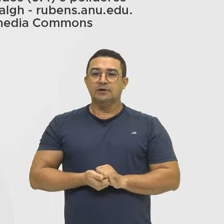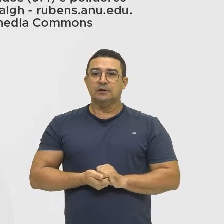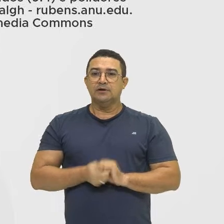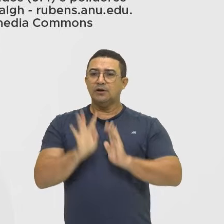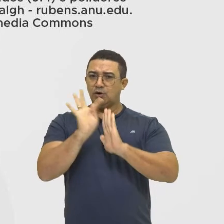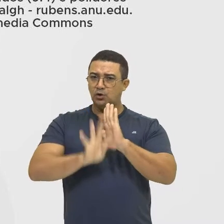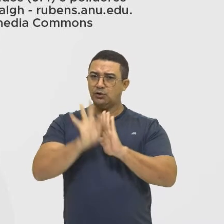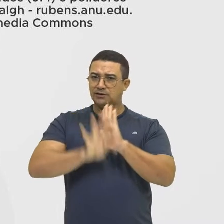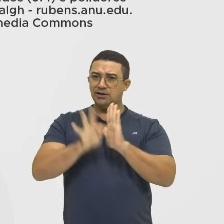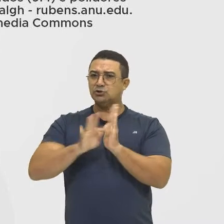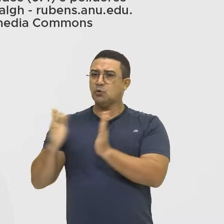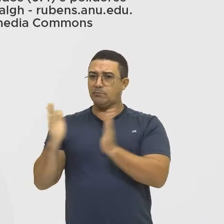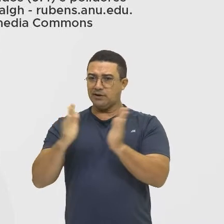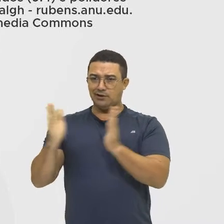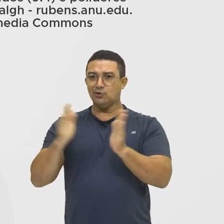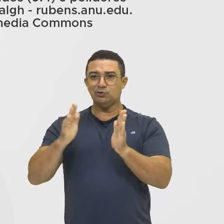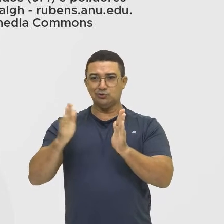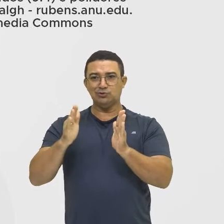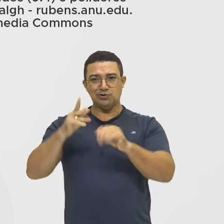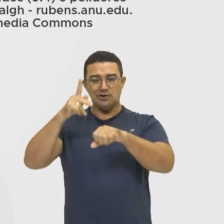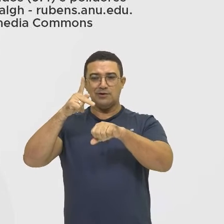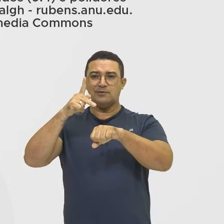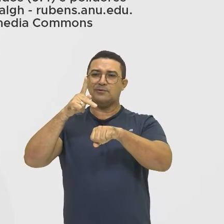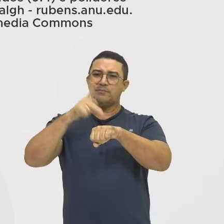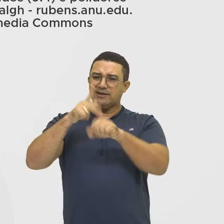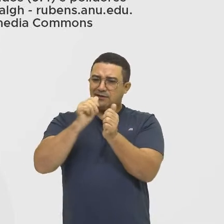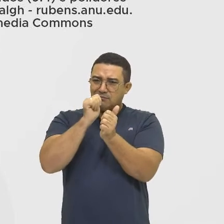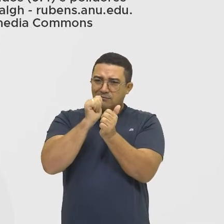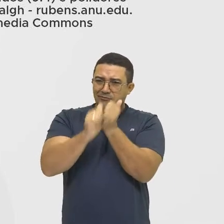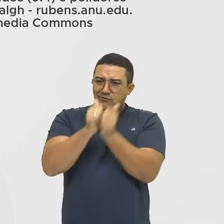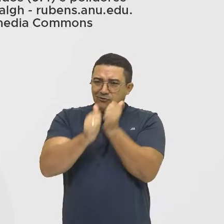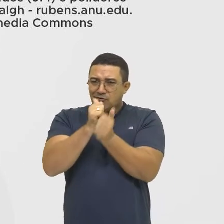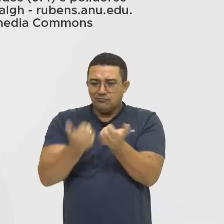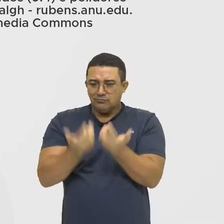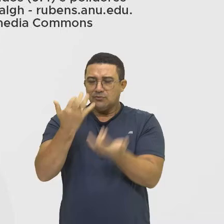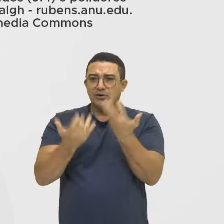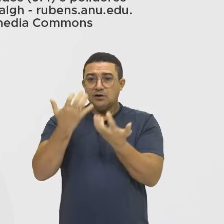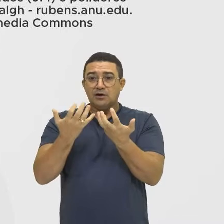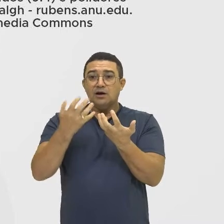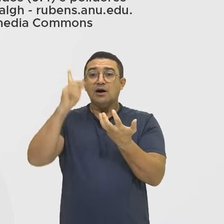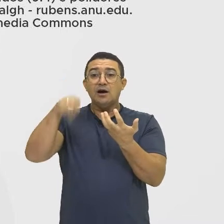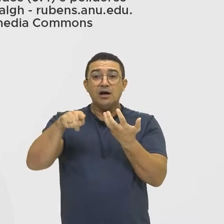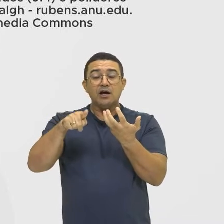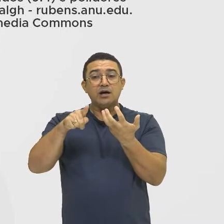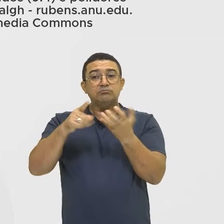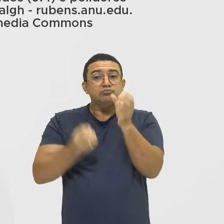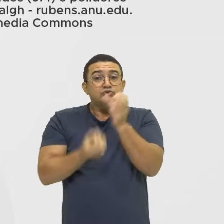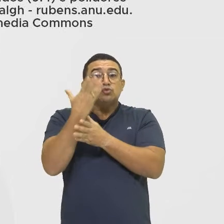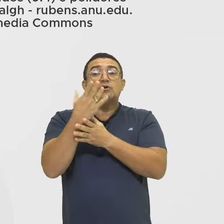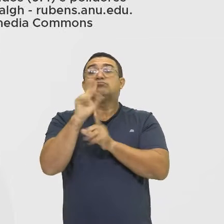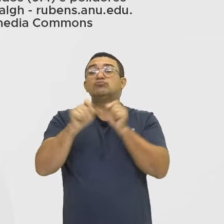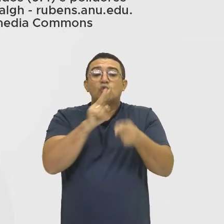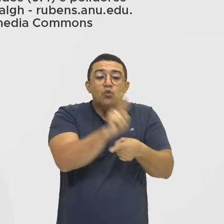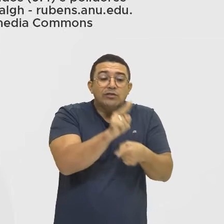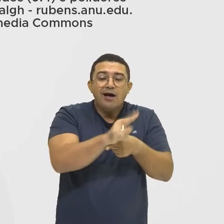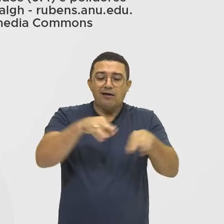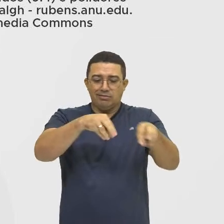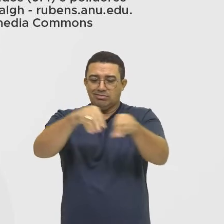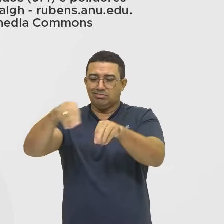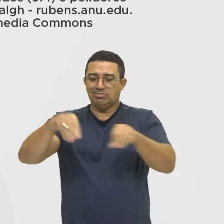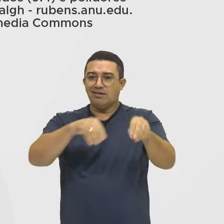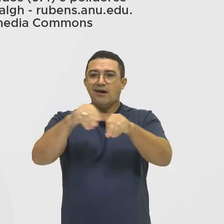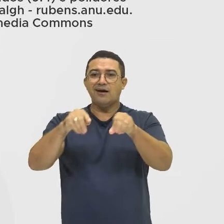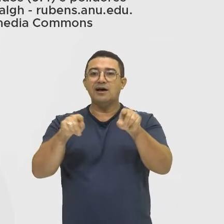No Neolítico dizia o seguinte: a fixação do homem do Neolítico foi garantida pelo cultivo da terra e a manutenção